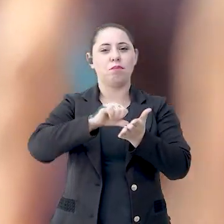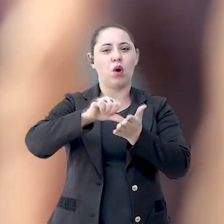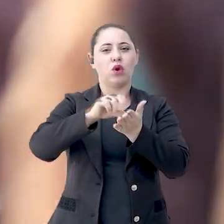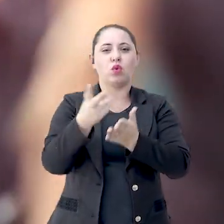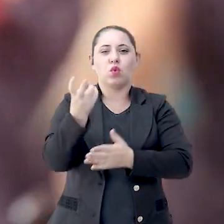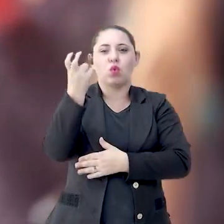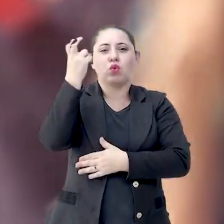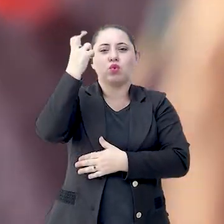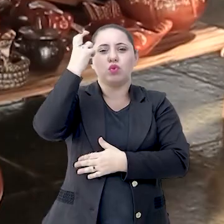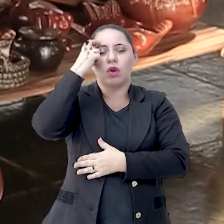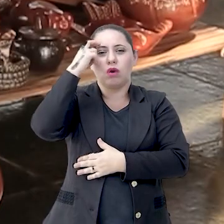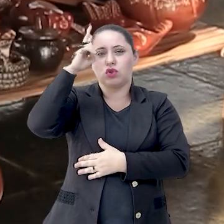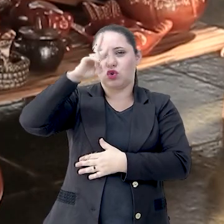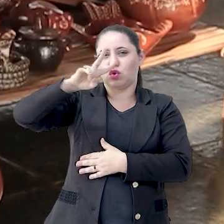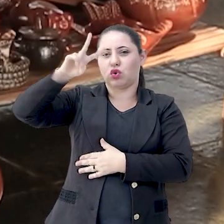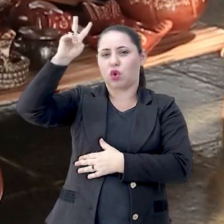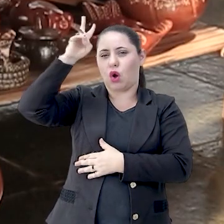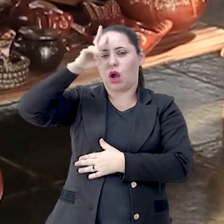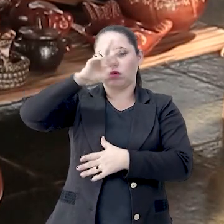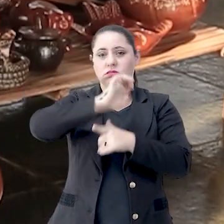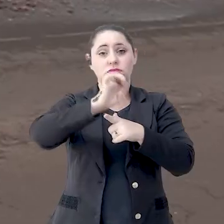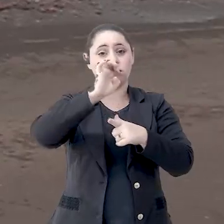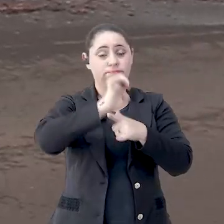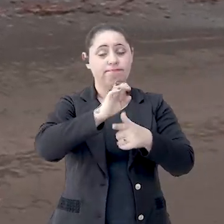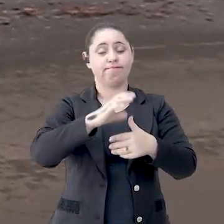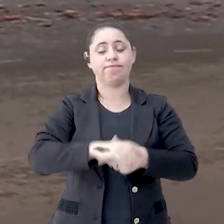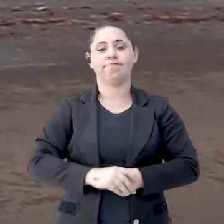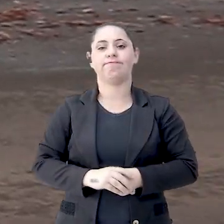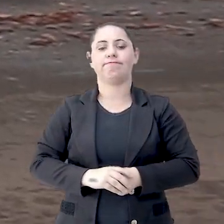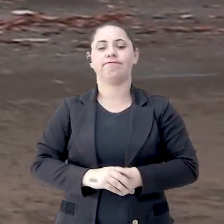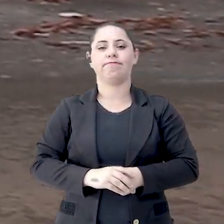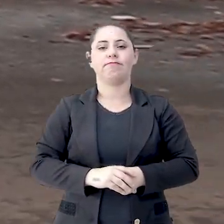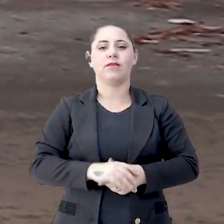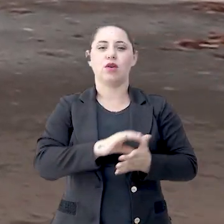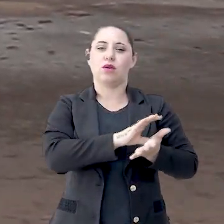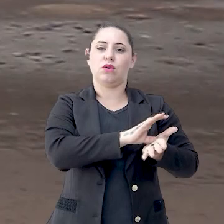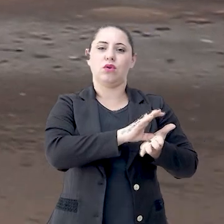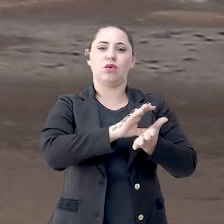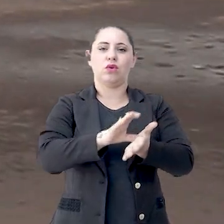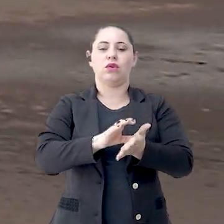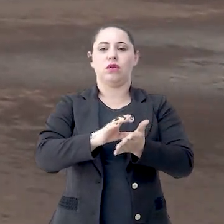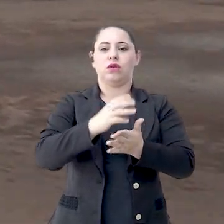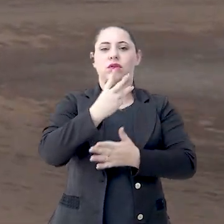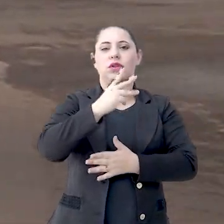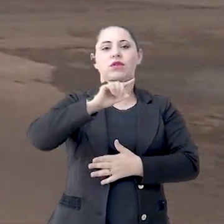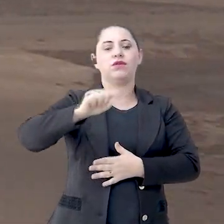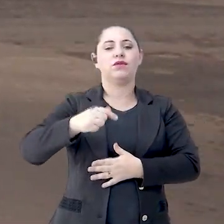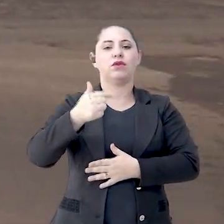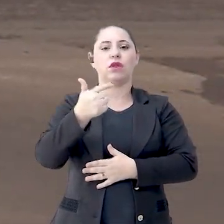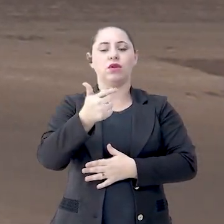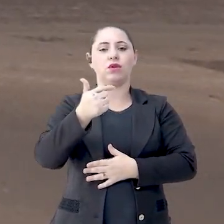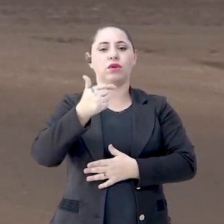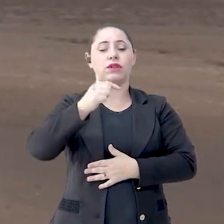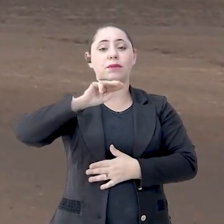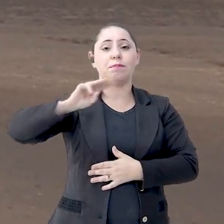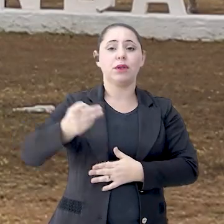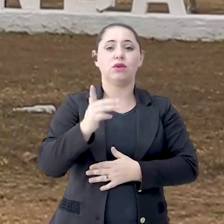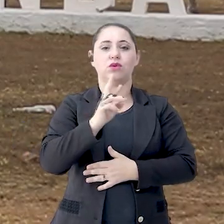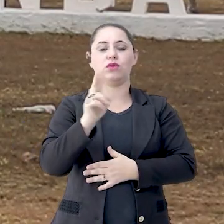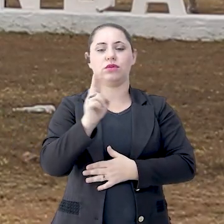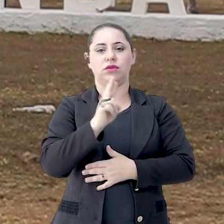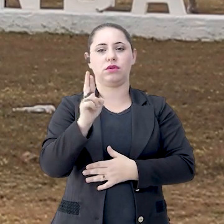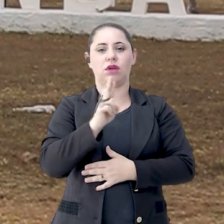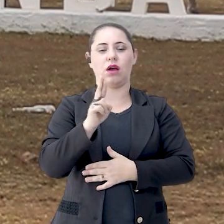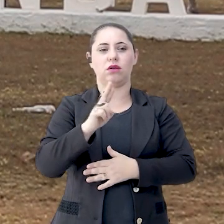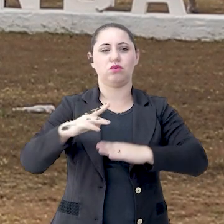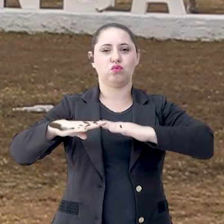e histórico para Mato Grosso do Sul. Com um investimento de 3,2 milhões de reais, o